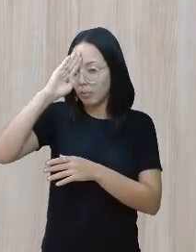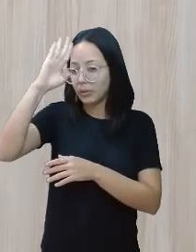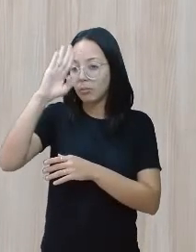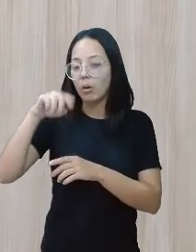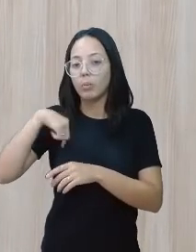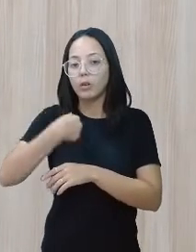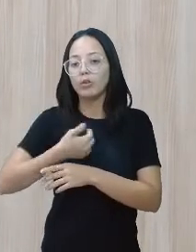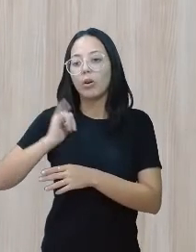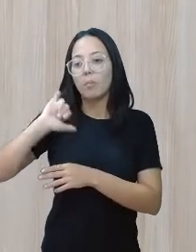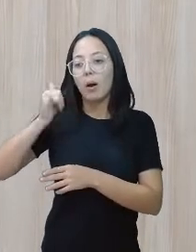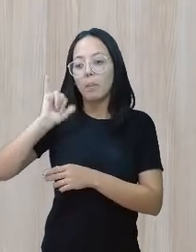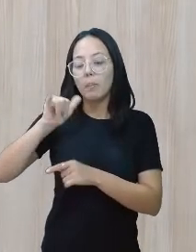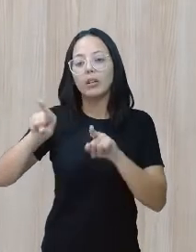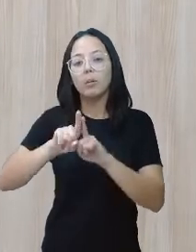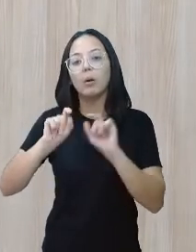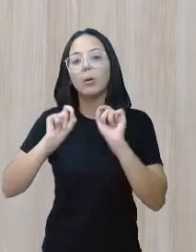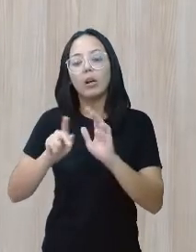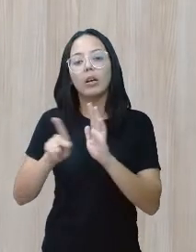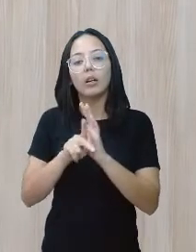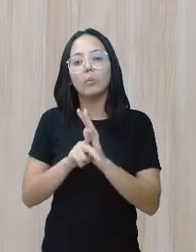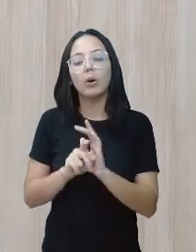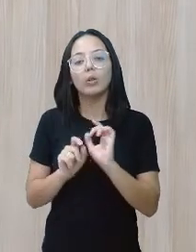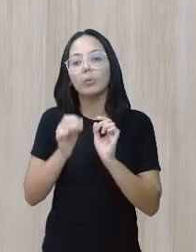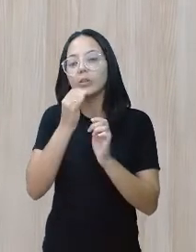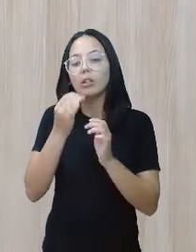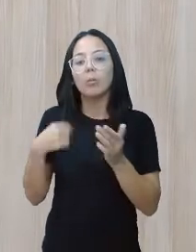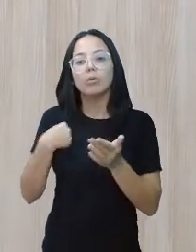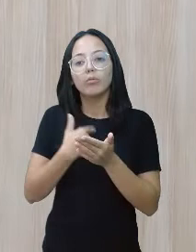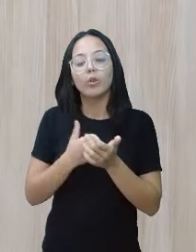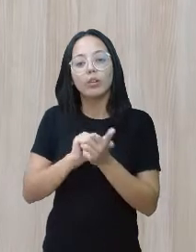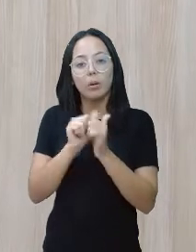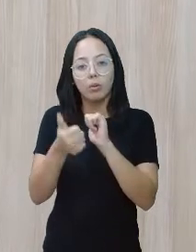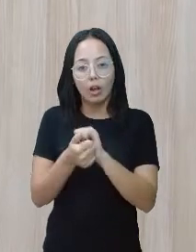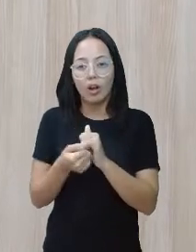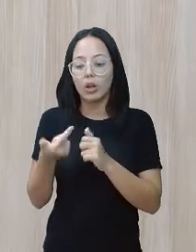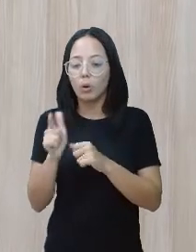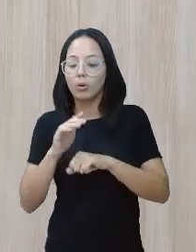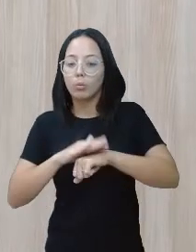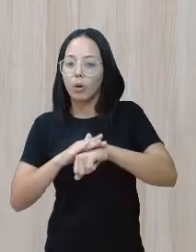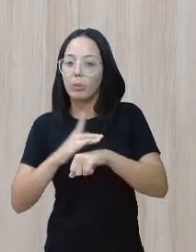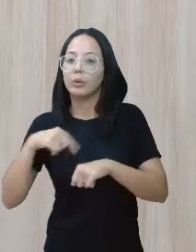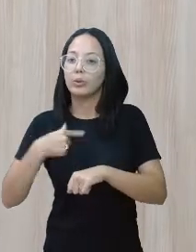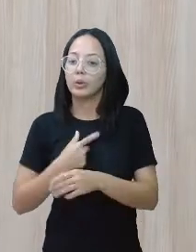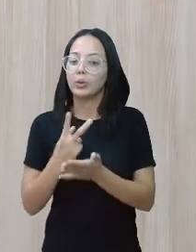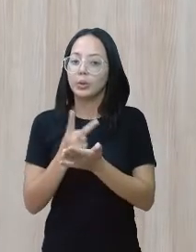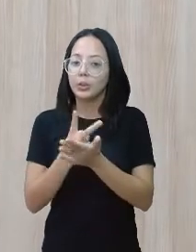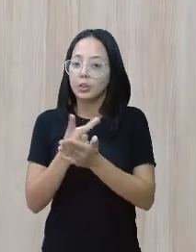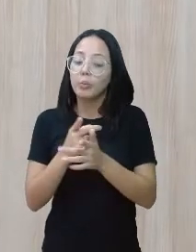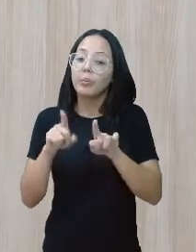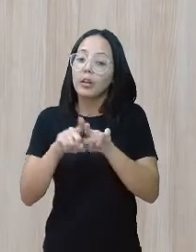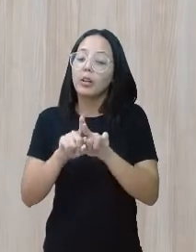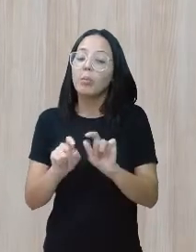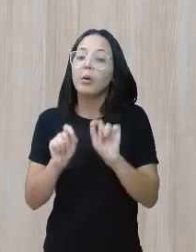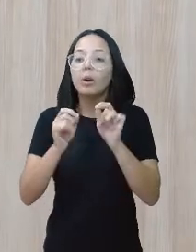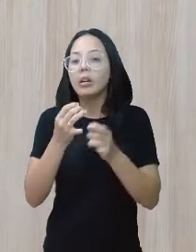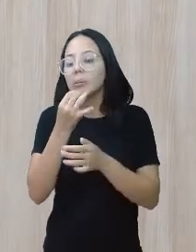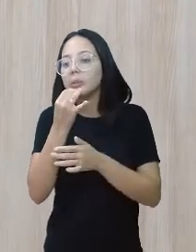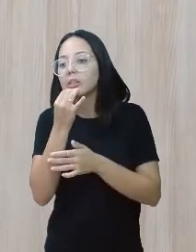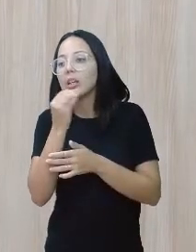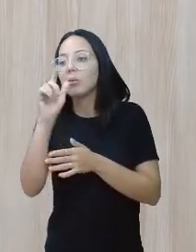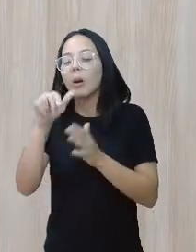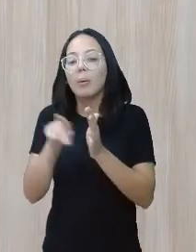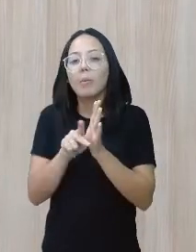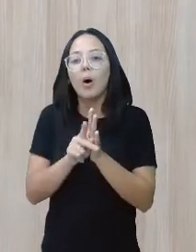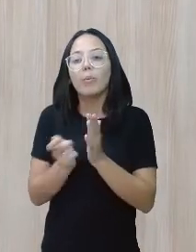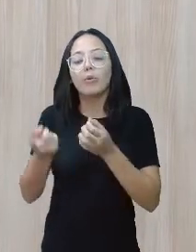contar a narrativa e aquelas que pode se deixar passar. Em outro momento a gente continua e quem sabe num flashback essa